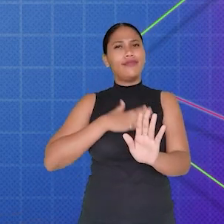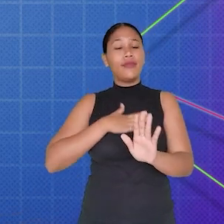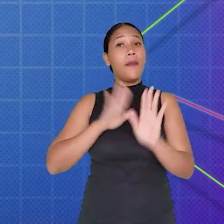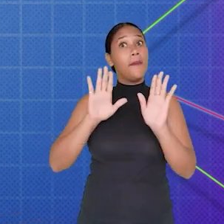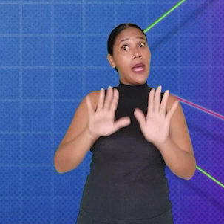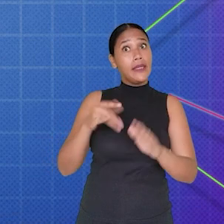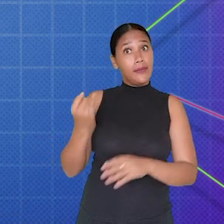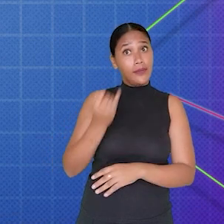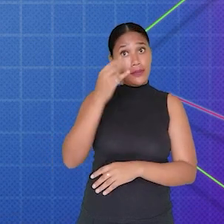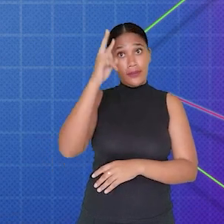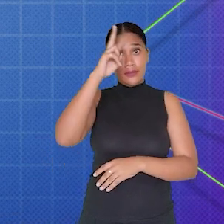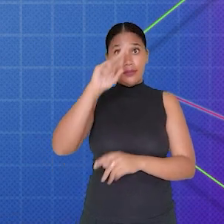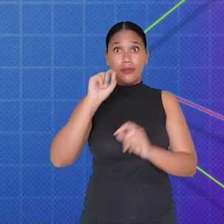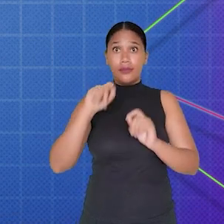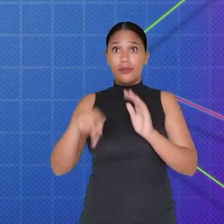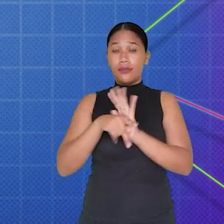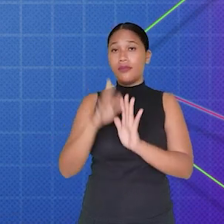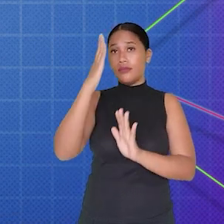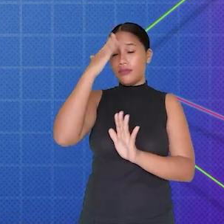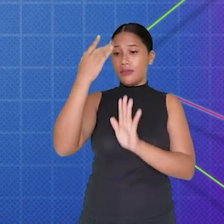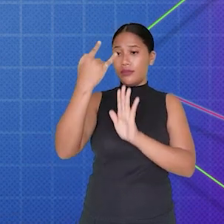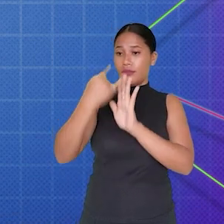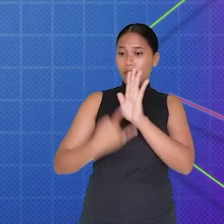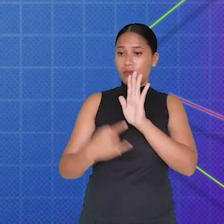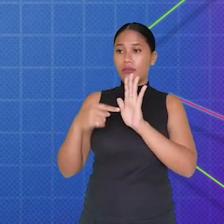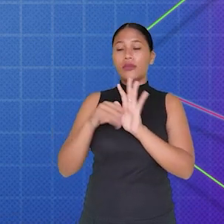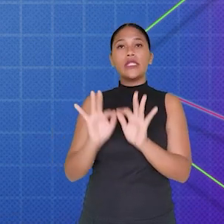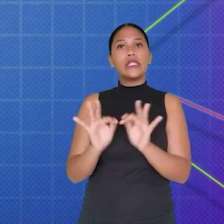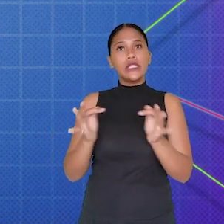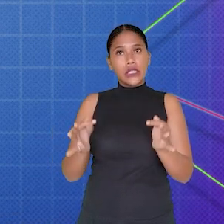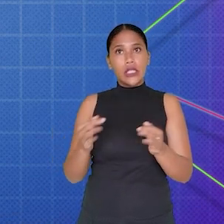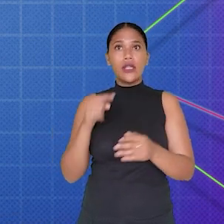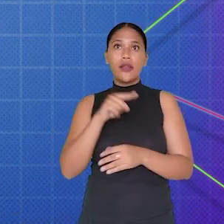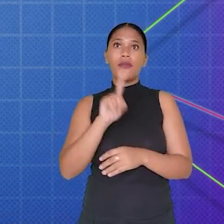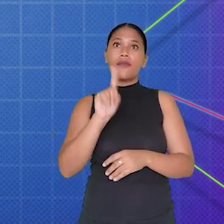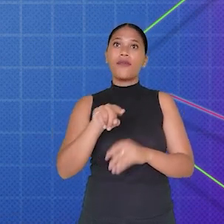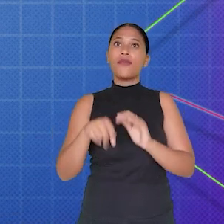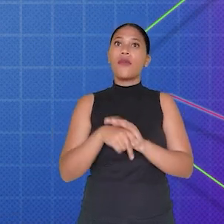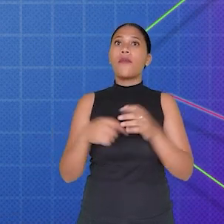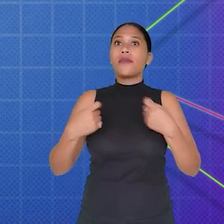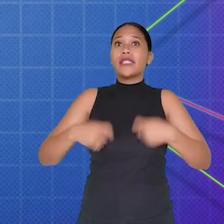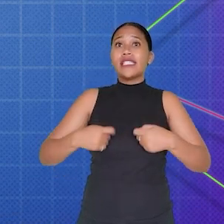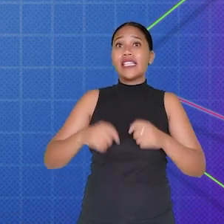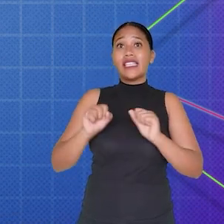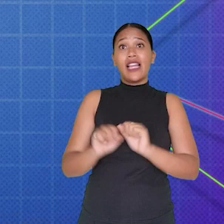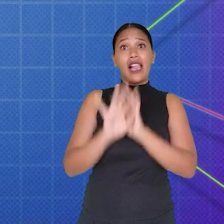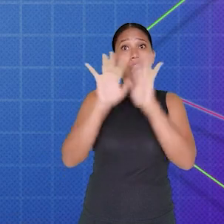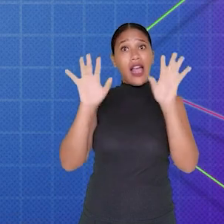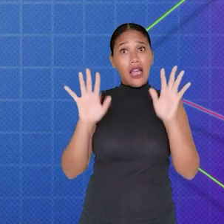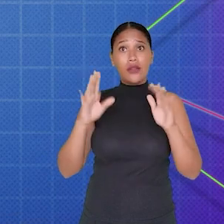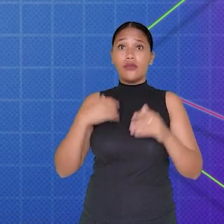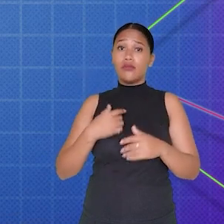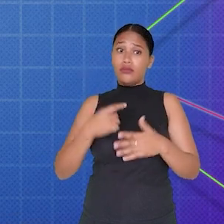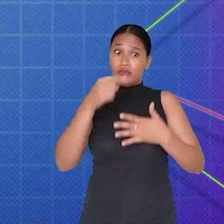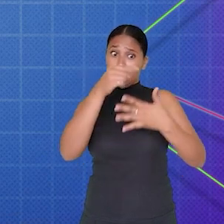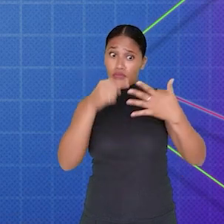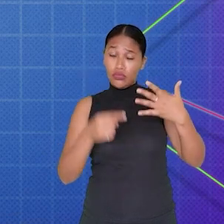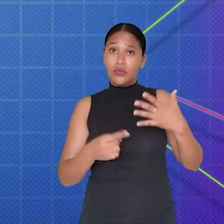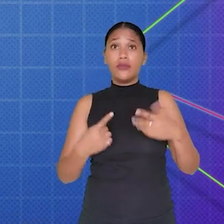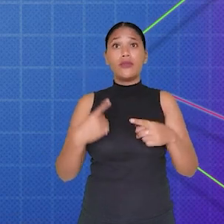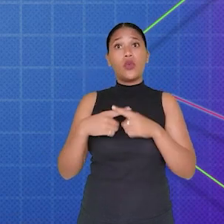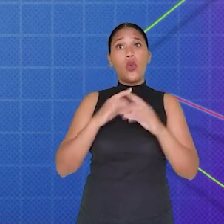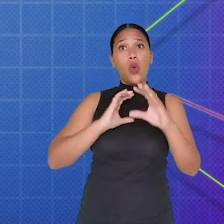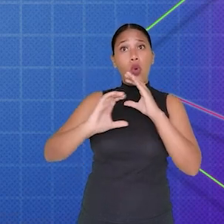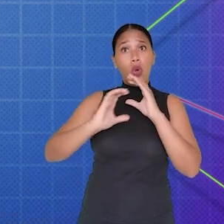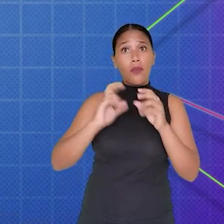detalhes. No entanto, é importante lembrar que, apesar de um documento simplificado, o One Page GDD ainda precisa ser claro e abrangente